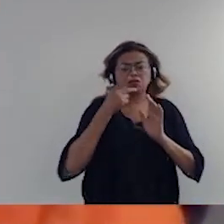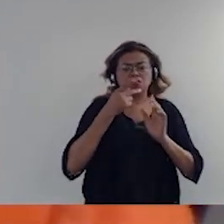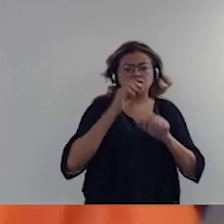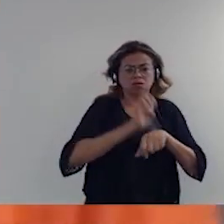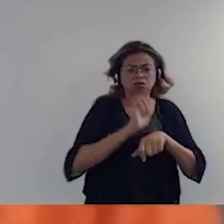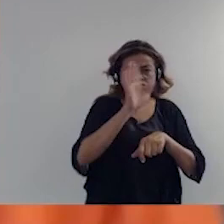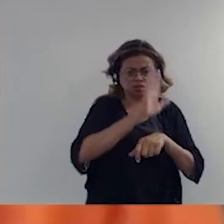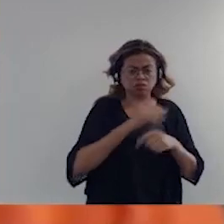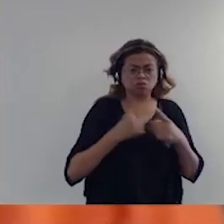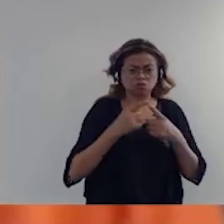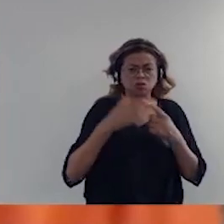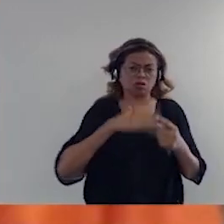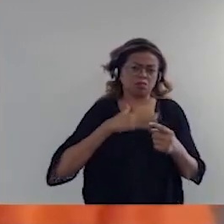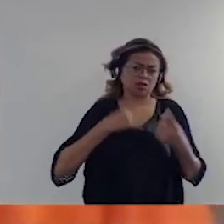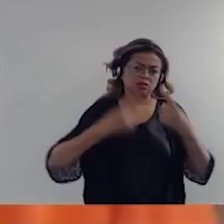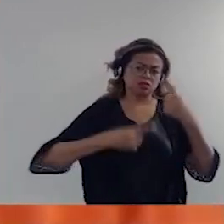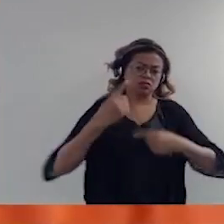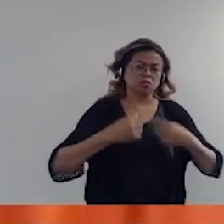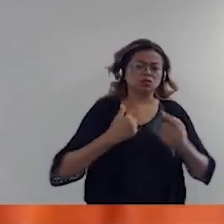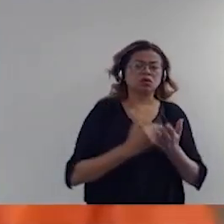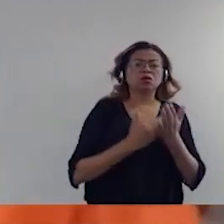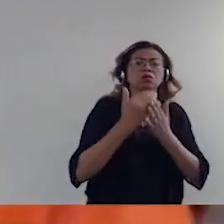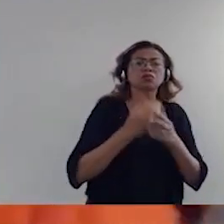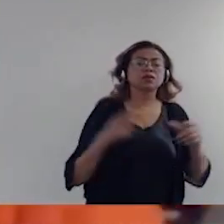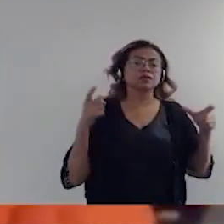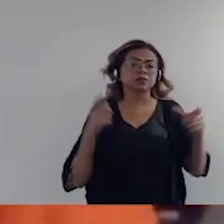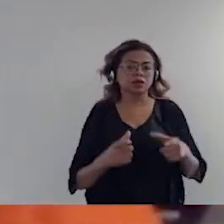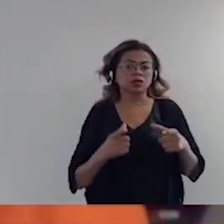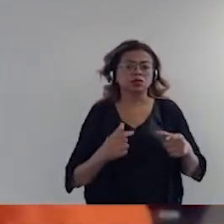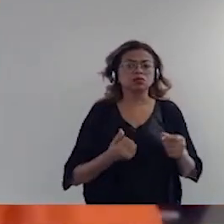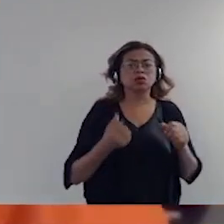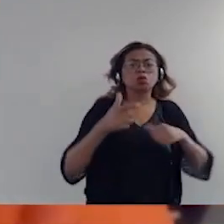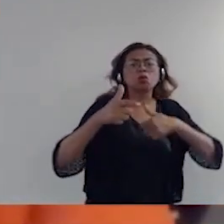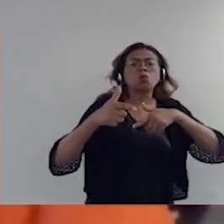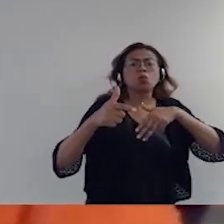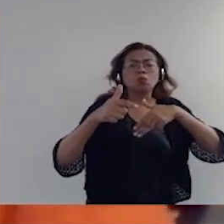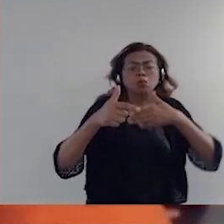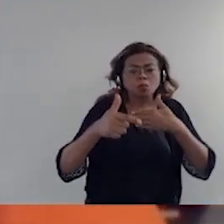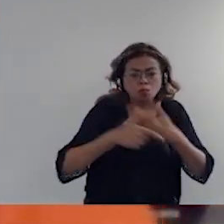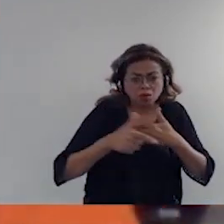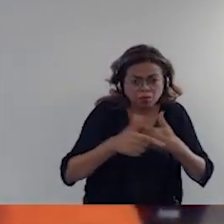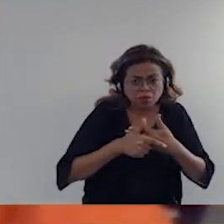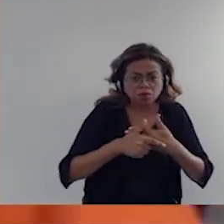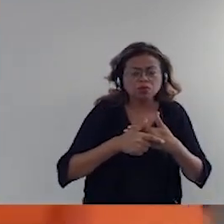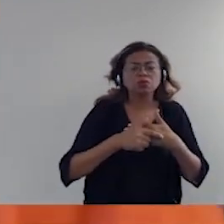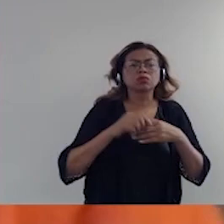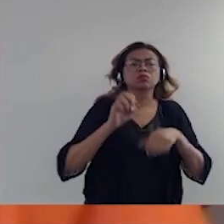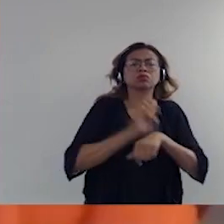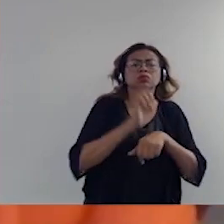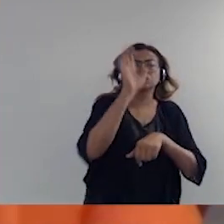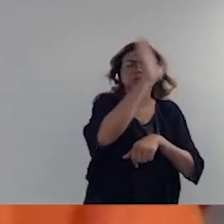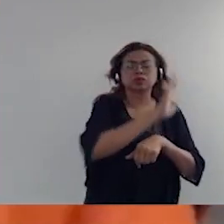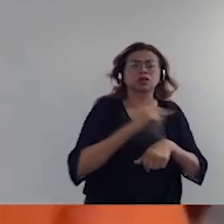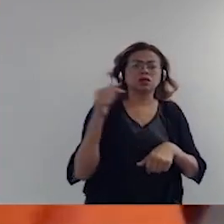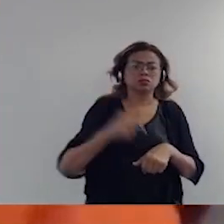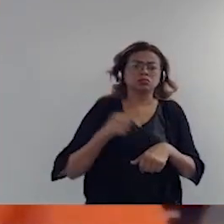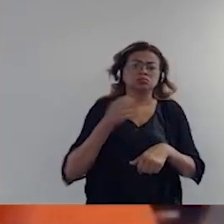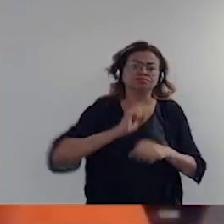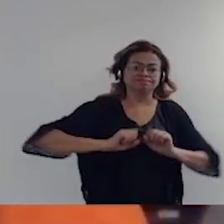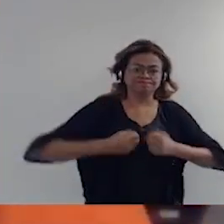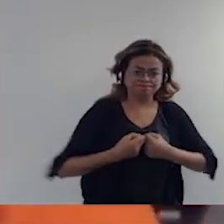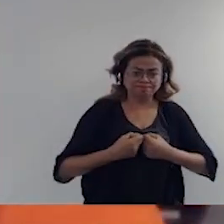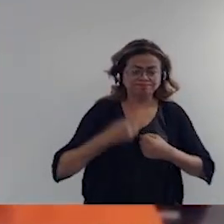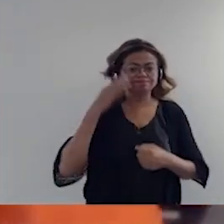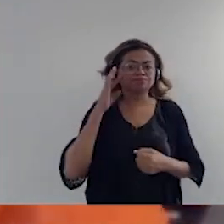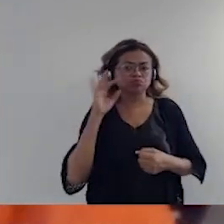Estado, porque a minha discussão, a partir daí, traz o papel do Estado nessa questão. O esforço